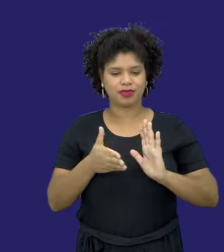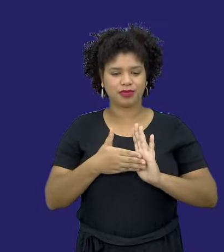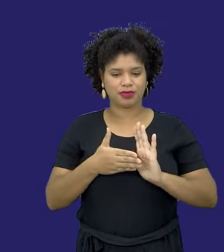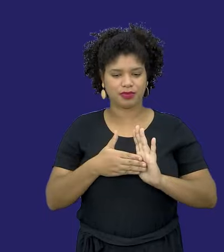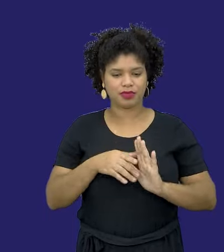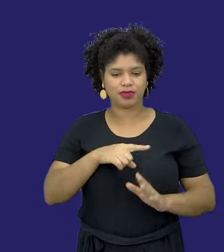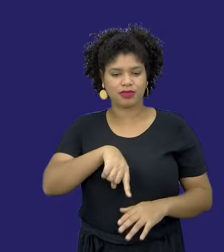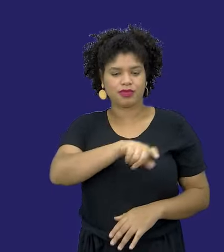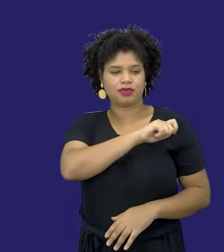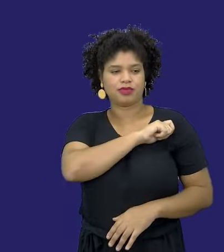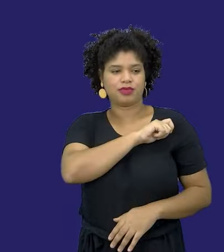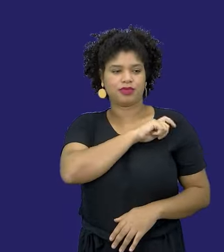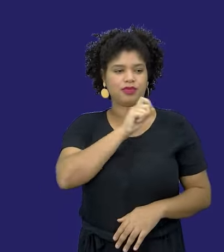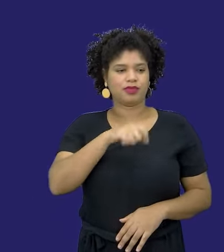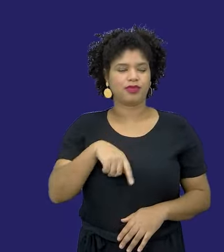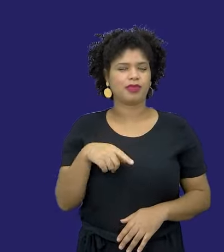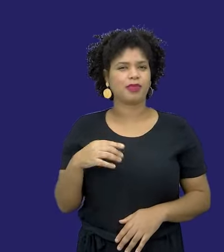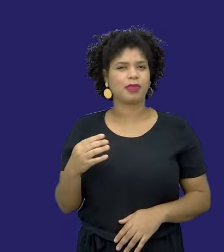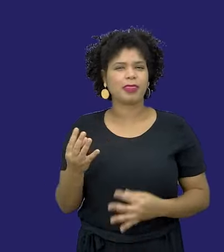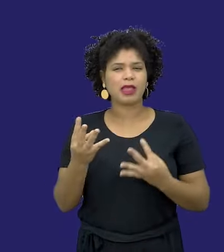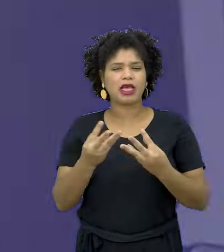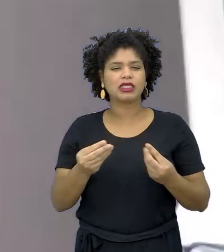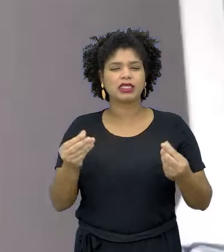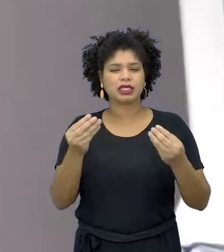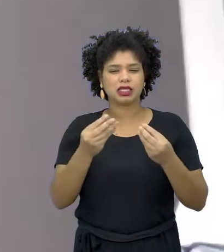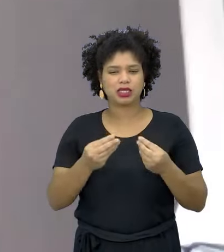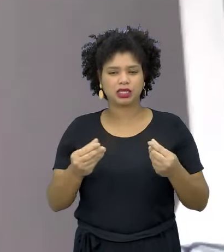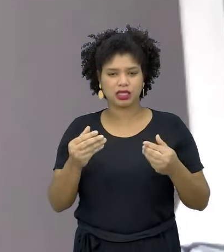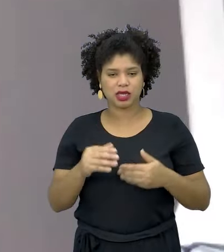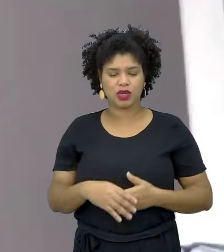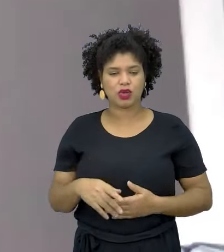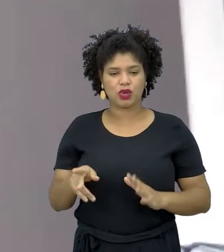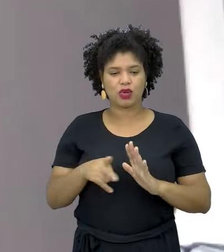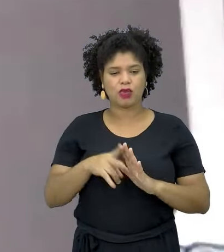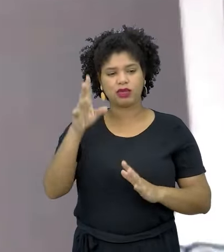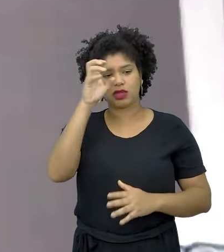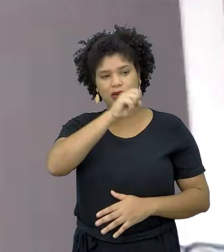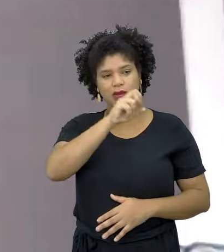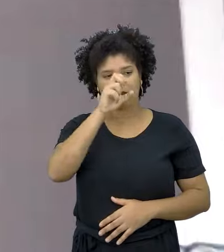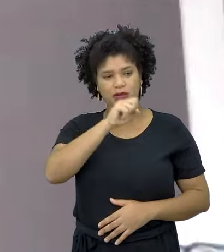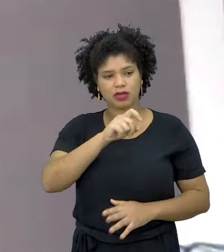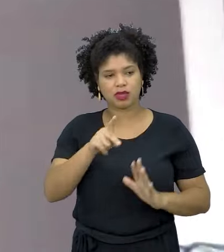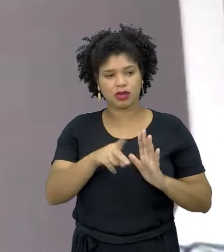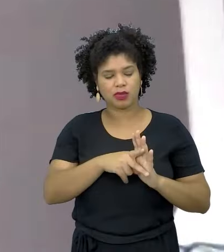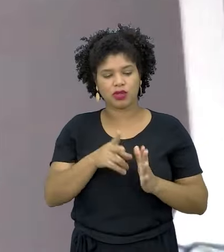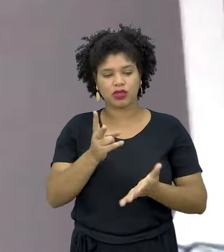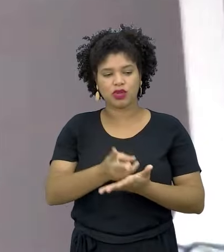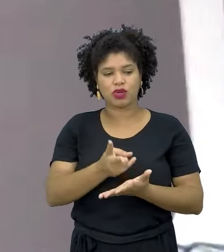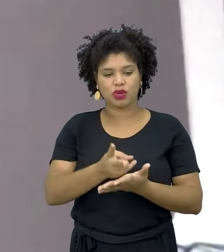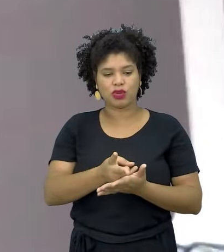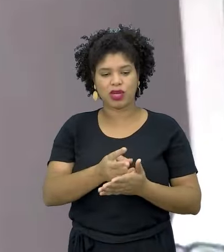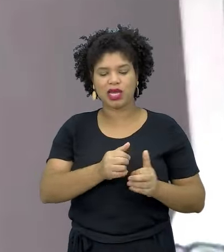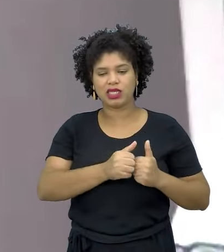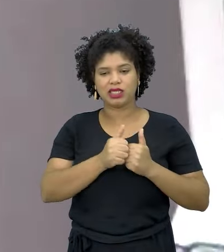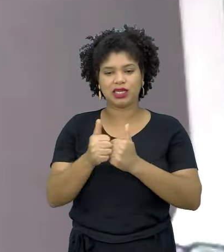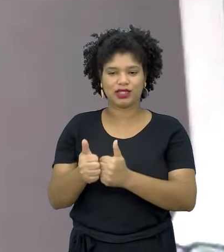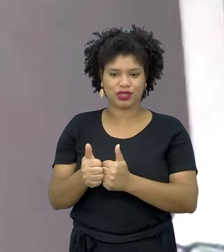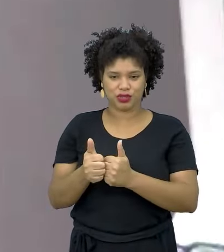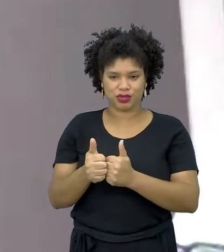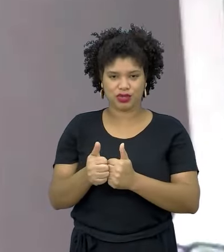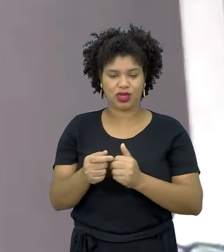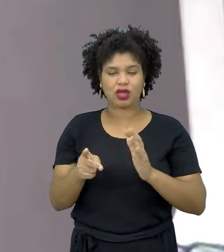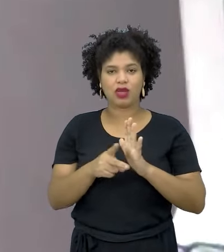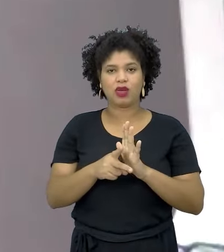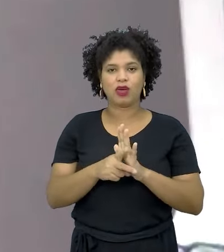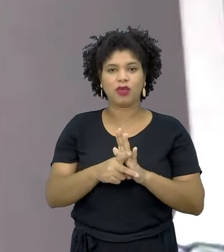ao estudante aquilo que é essencial e deverá ser aprendido para seguir a sua trajetória para